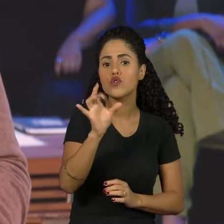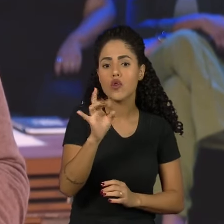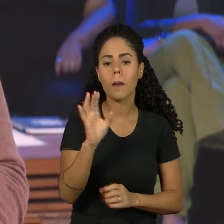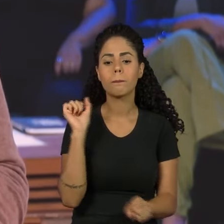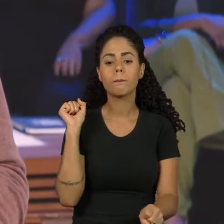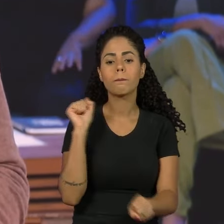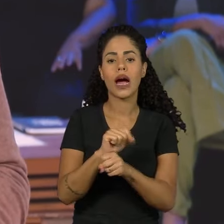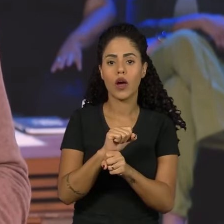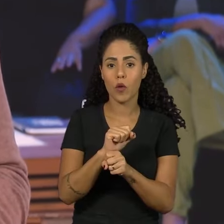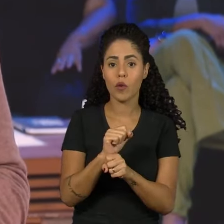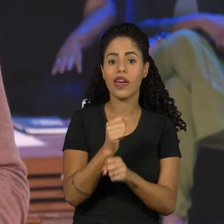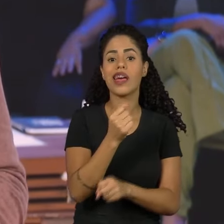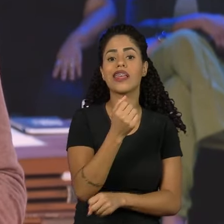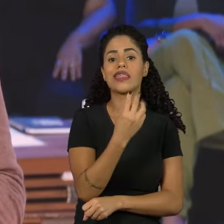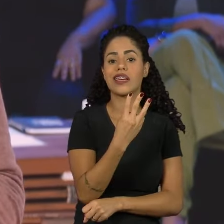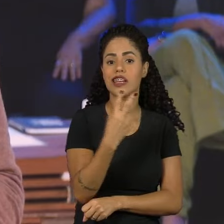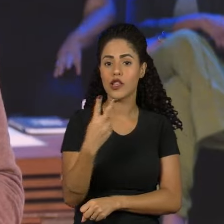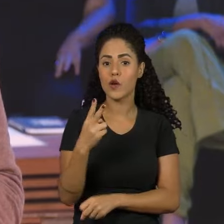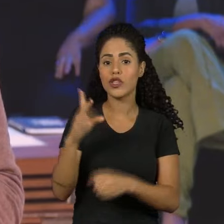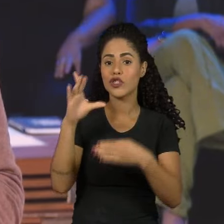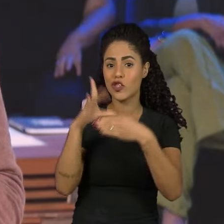ele 32 dólares.